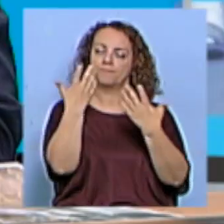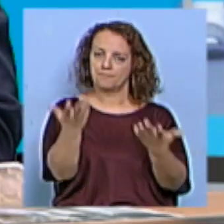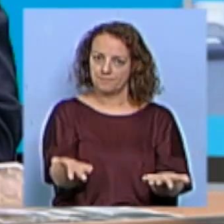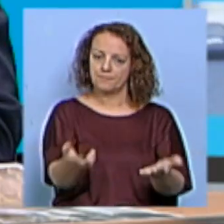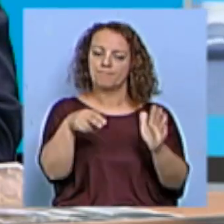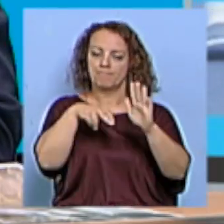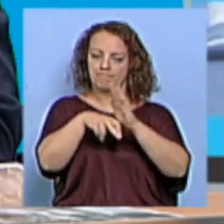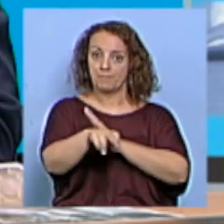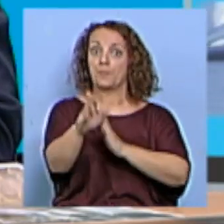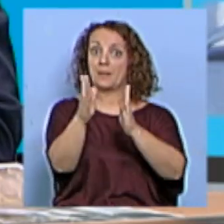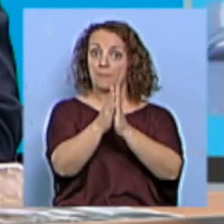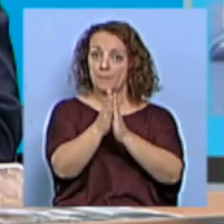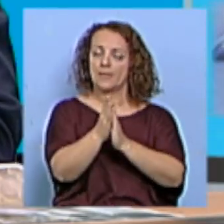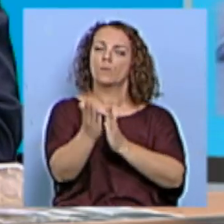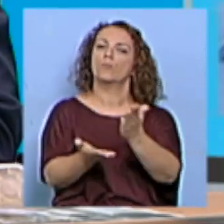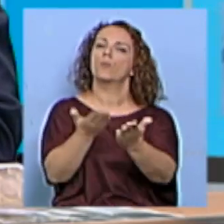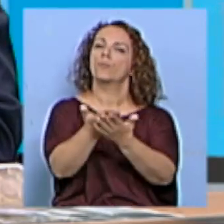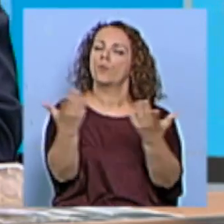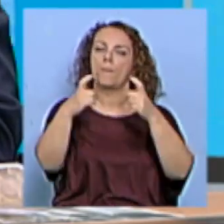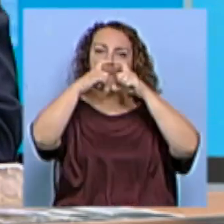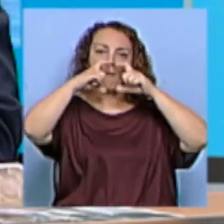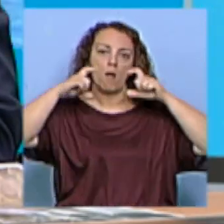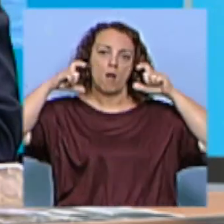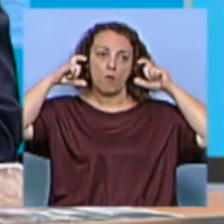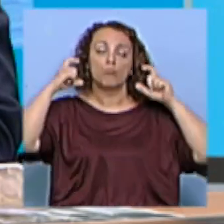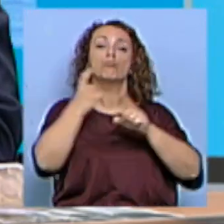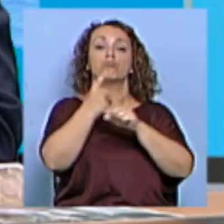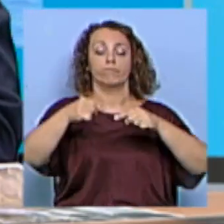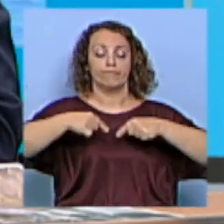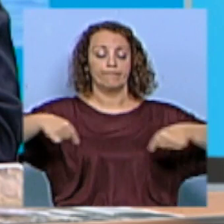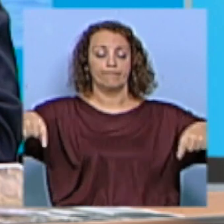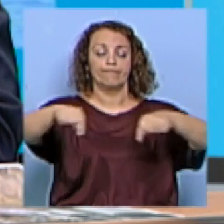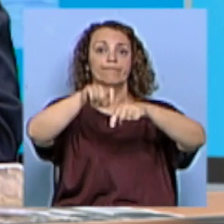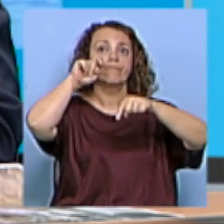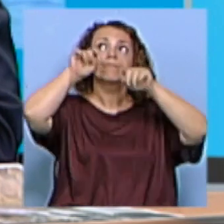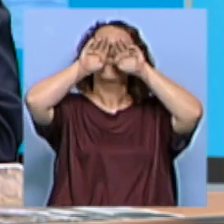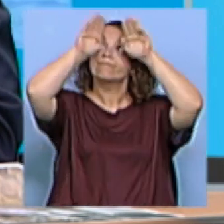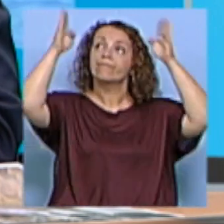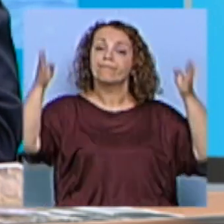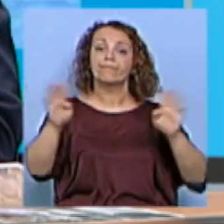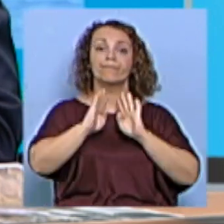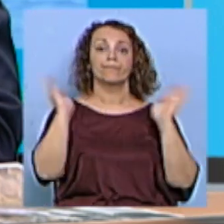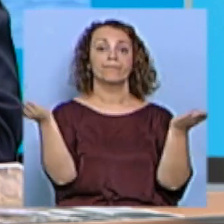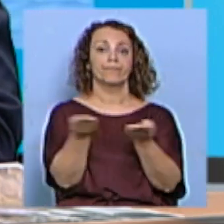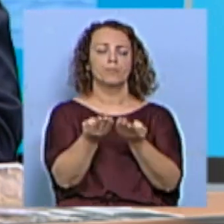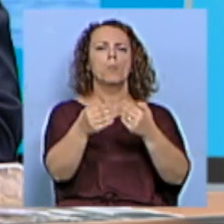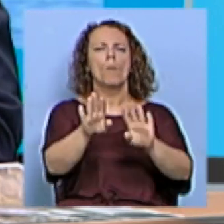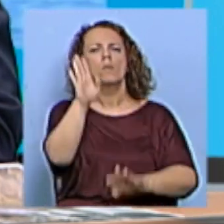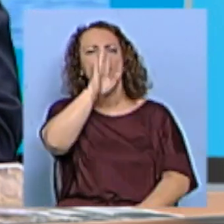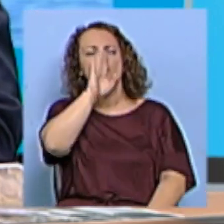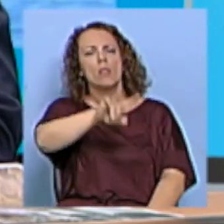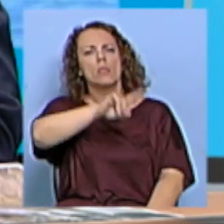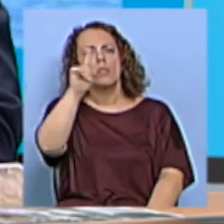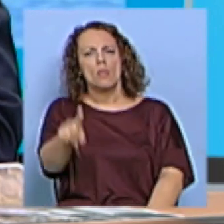seja proposta a utilização da máscara, porque estamos em espaços fechados, mas vamos supor que nós